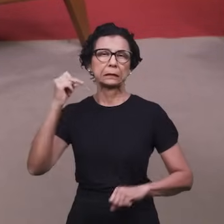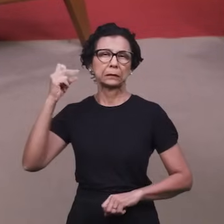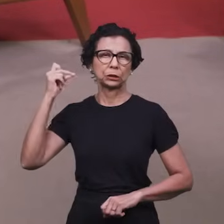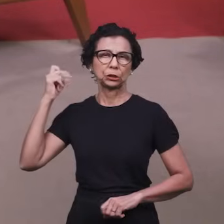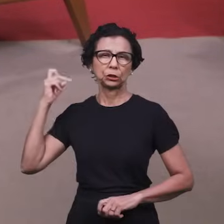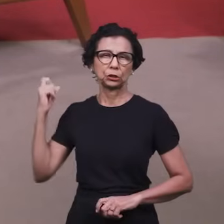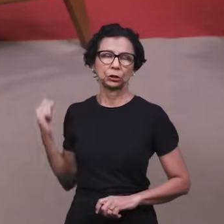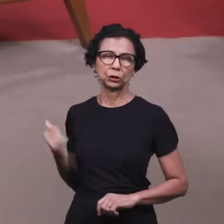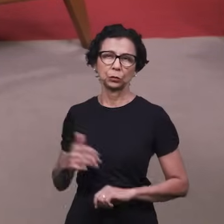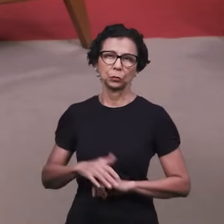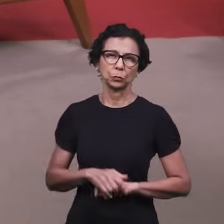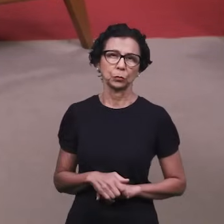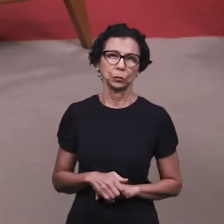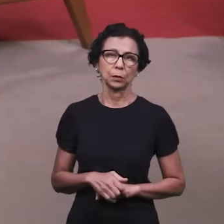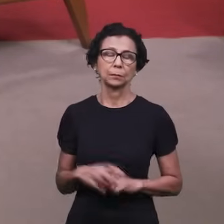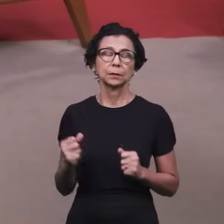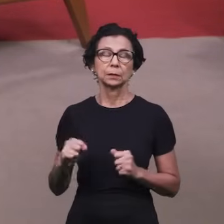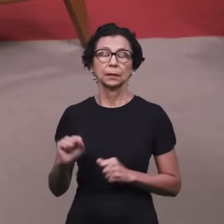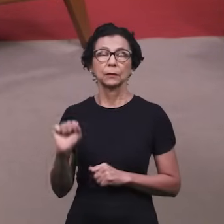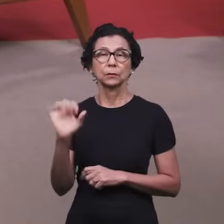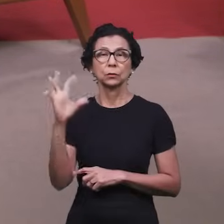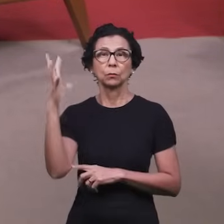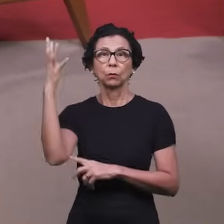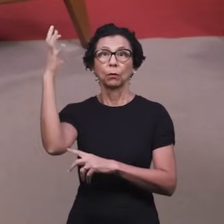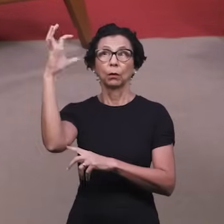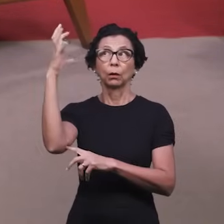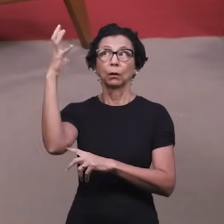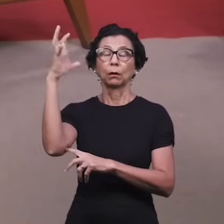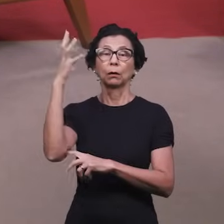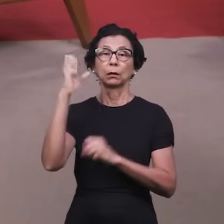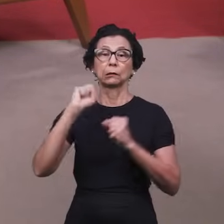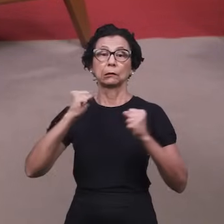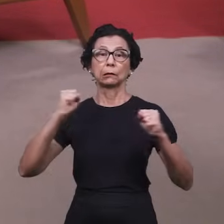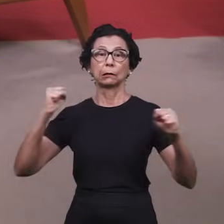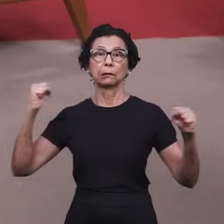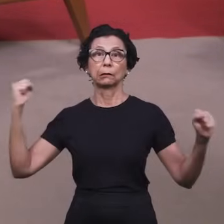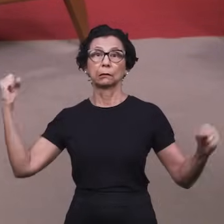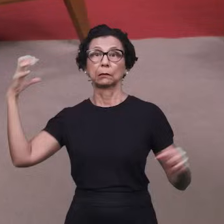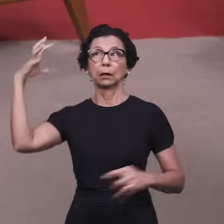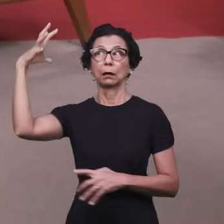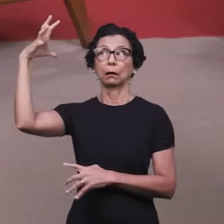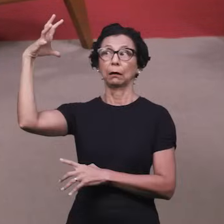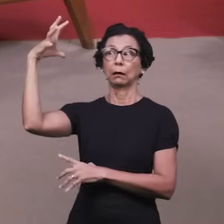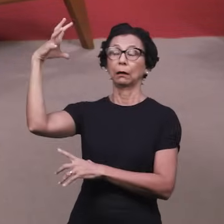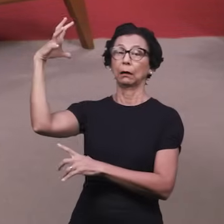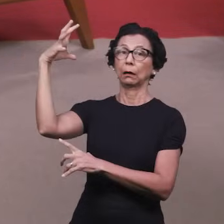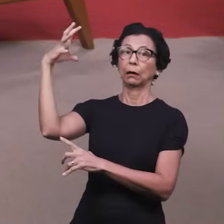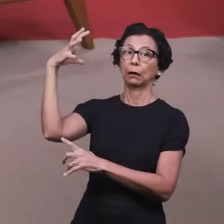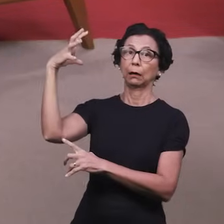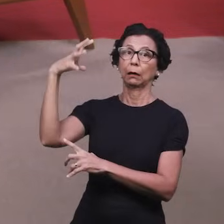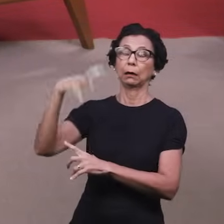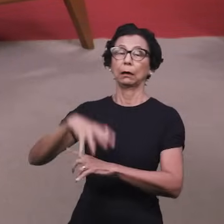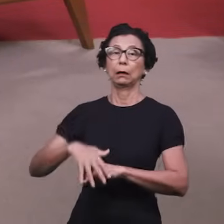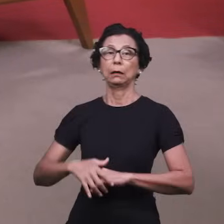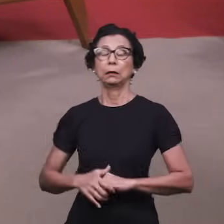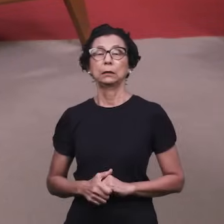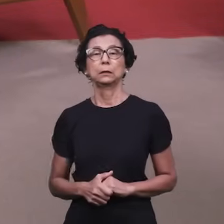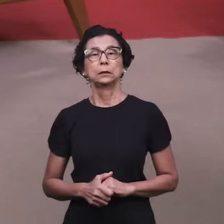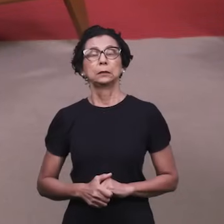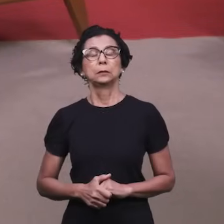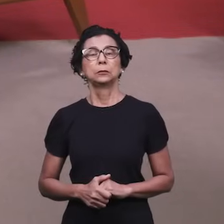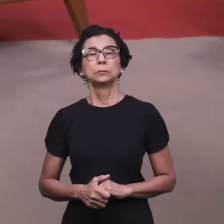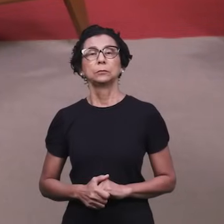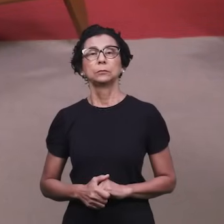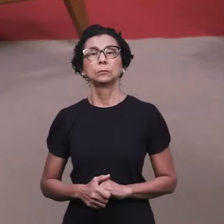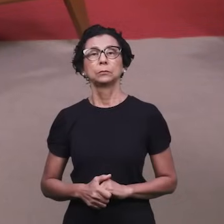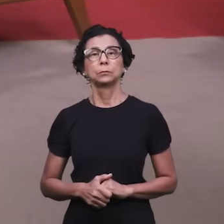ele exigia uma antena grande, né, uma parabólica grande, de tela e tal, pela banda de satélite